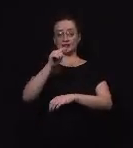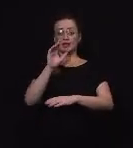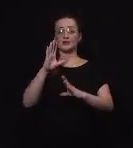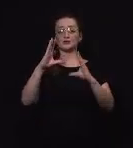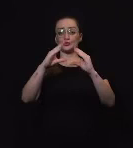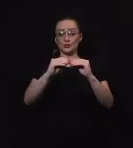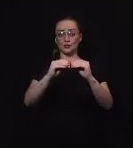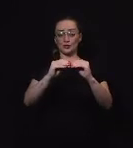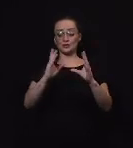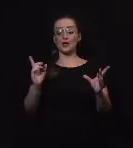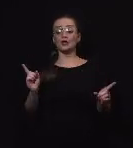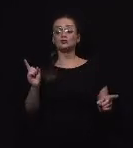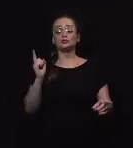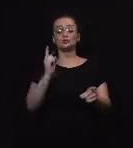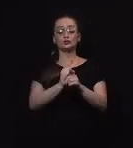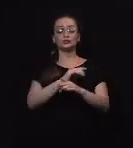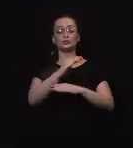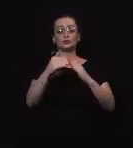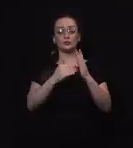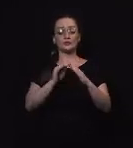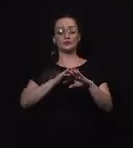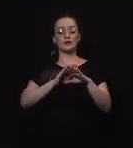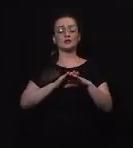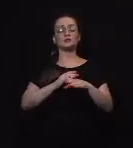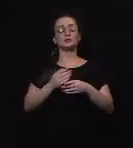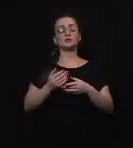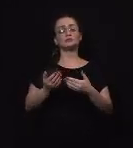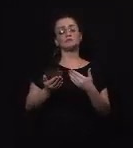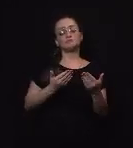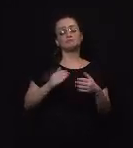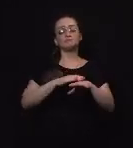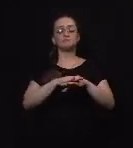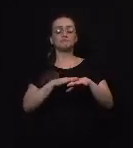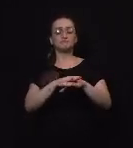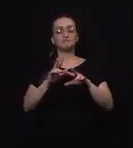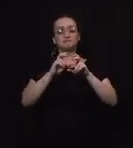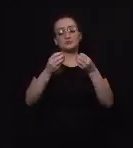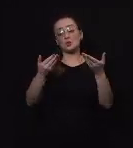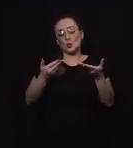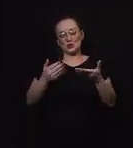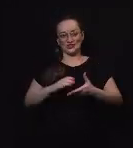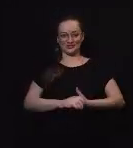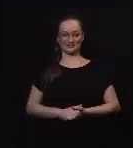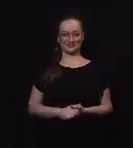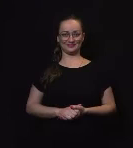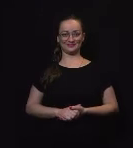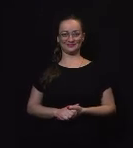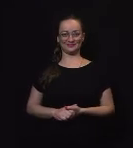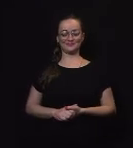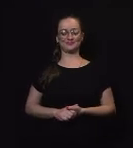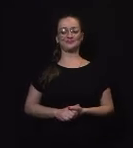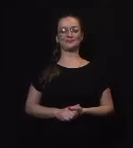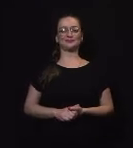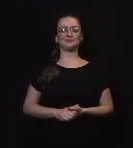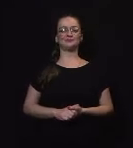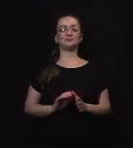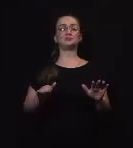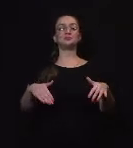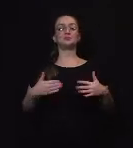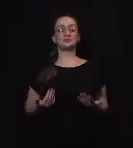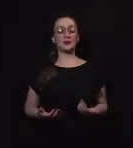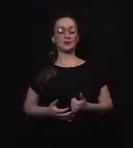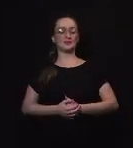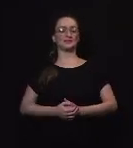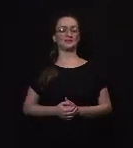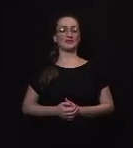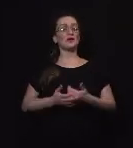organizações e faz um pequeno fechamento e um balanço de como foi esse dia. Então, mais uma vez,